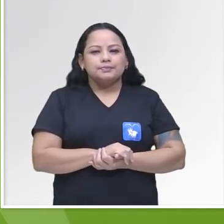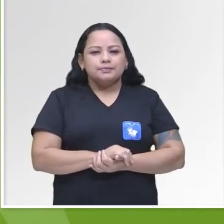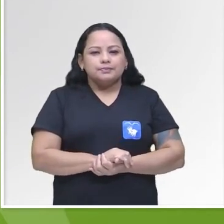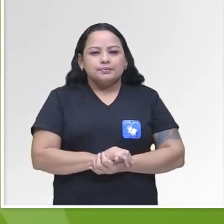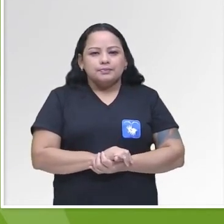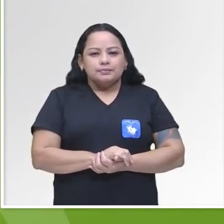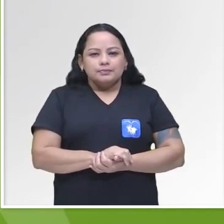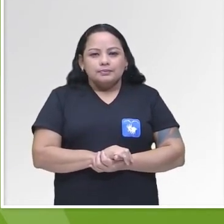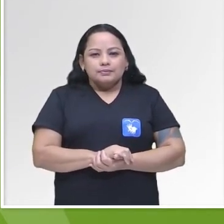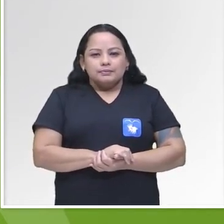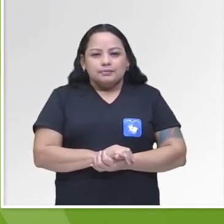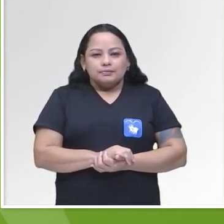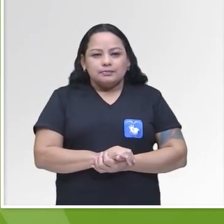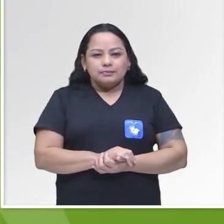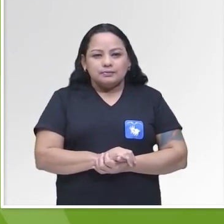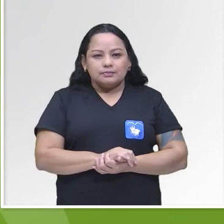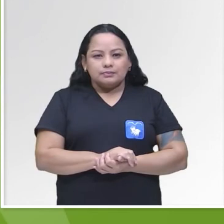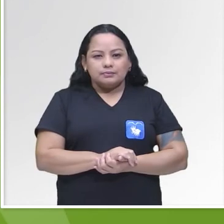que